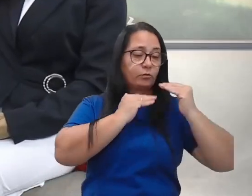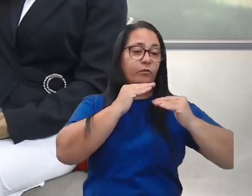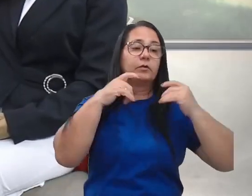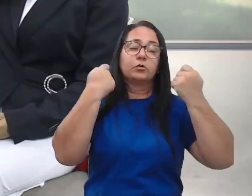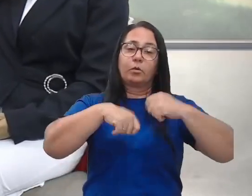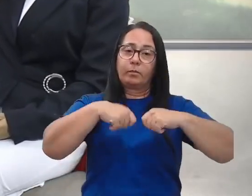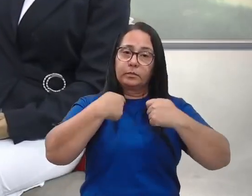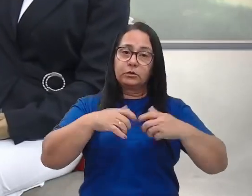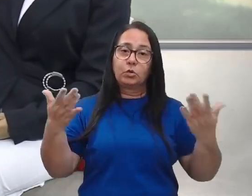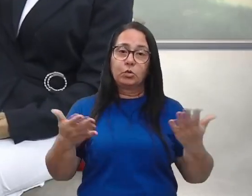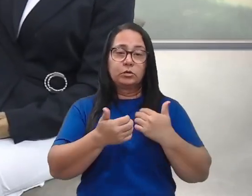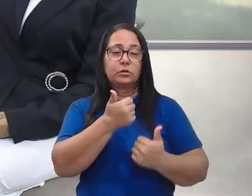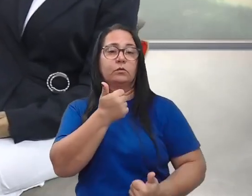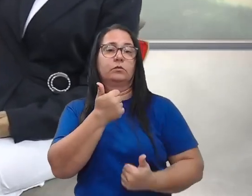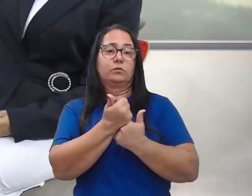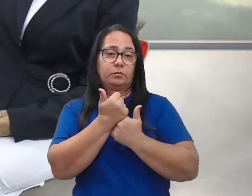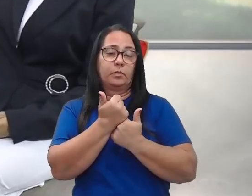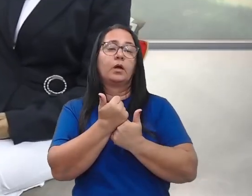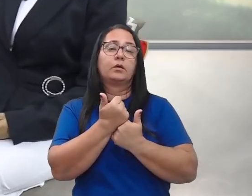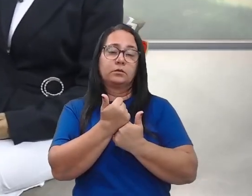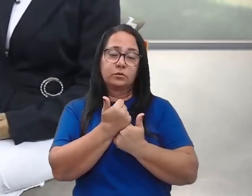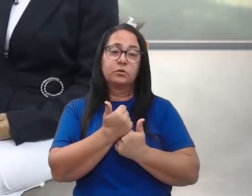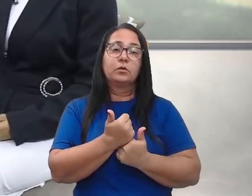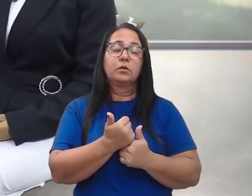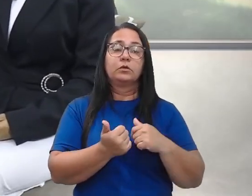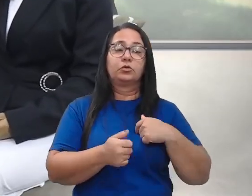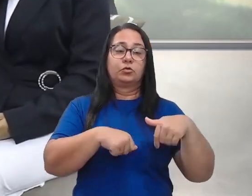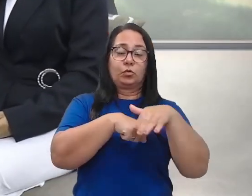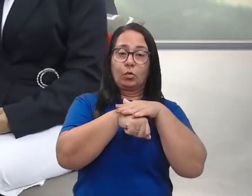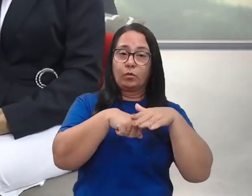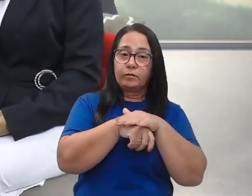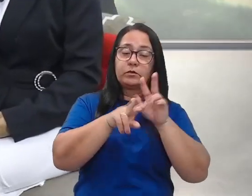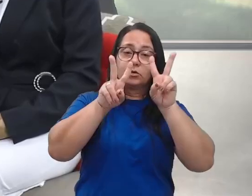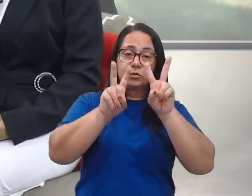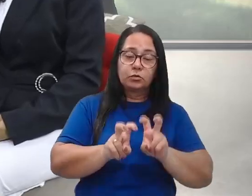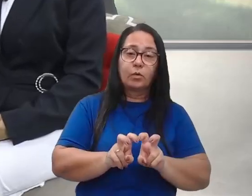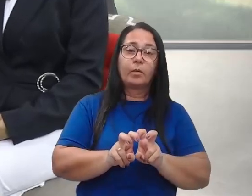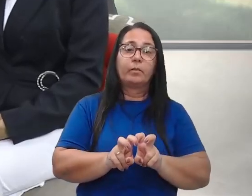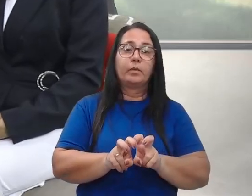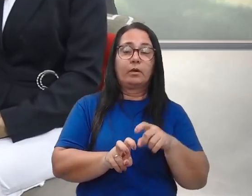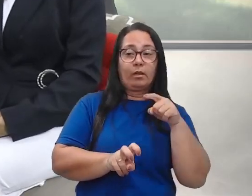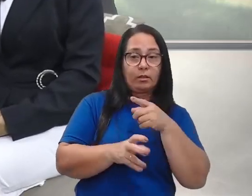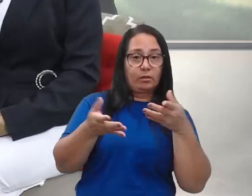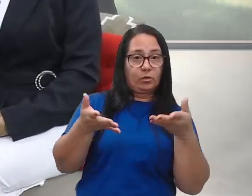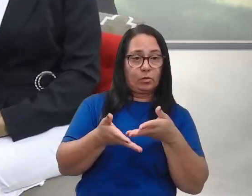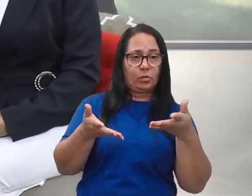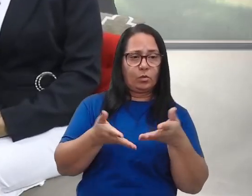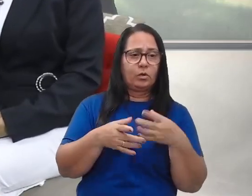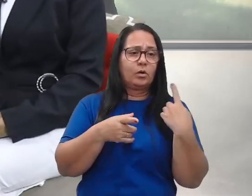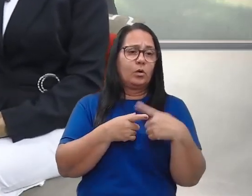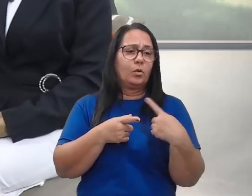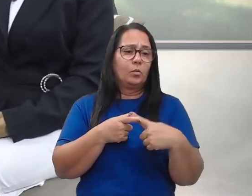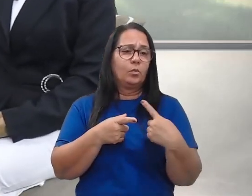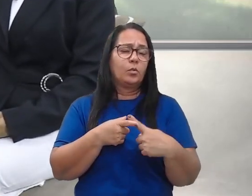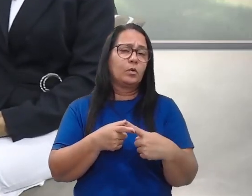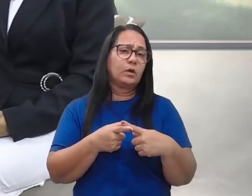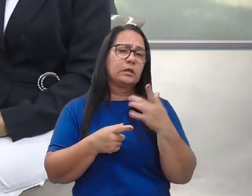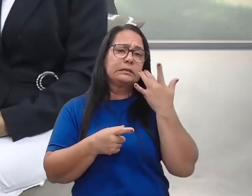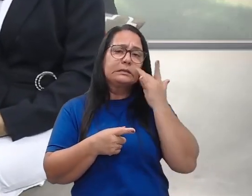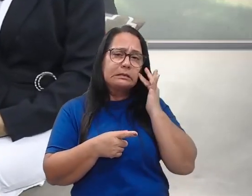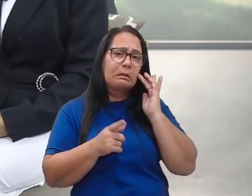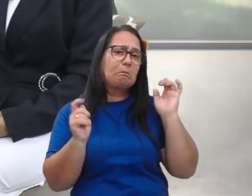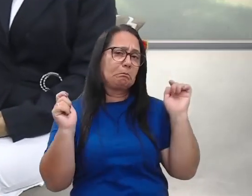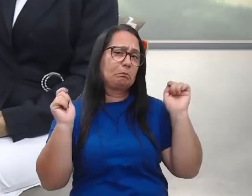inteligência artificial. Nós conversávamos sobre ela ainda agora, porque eu duvidei se será possível que a inteligência